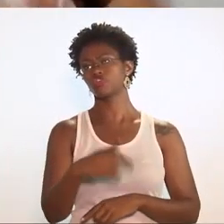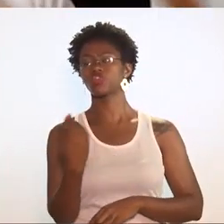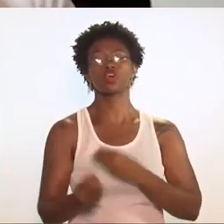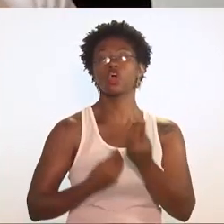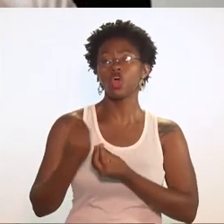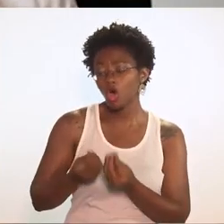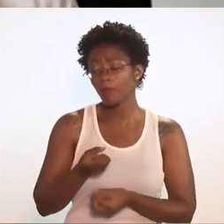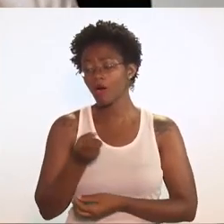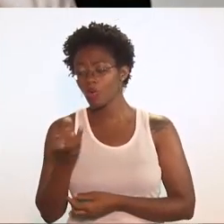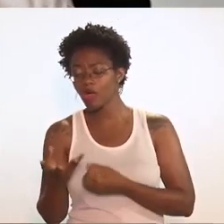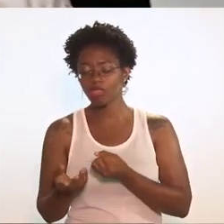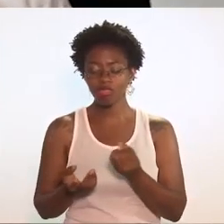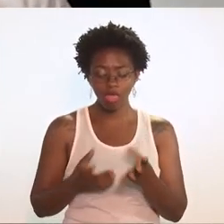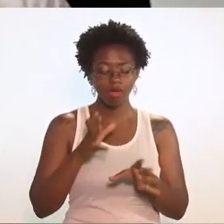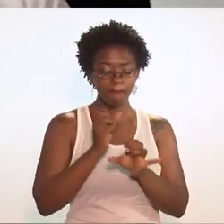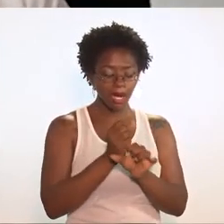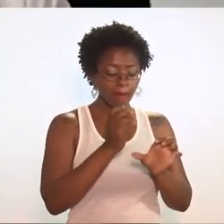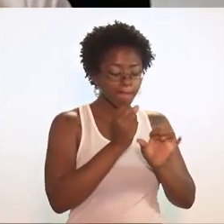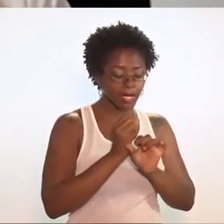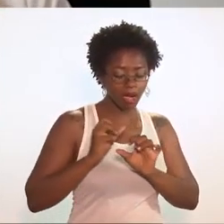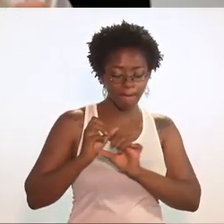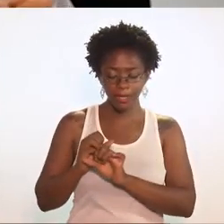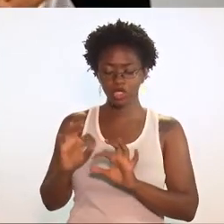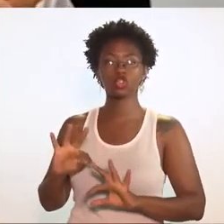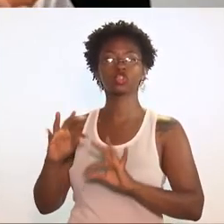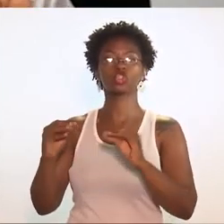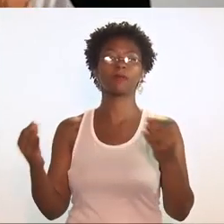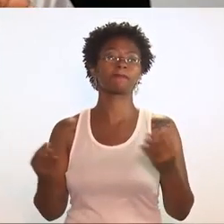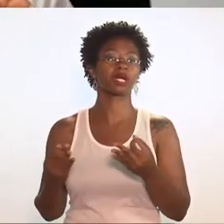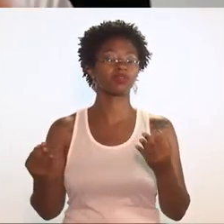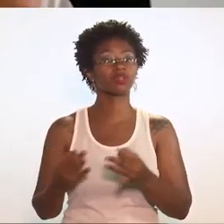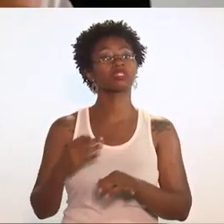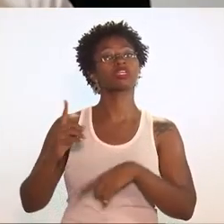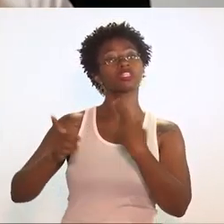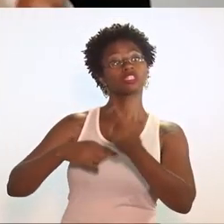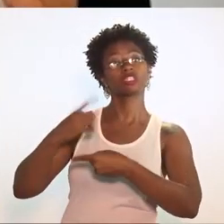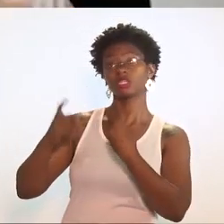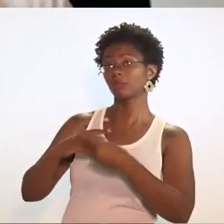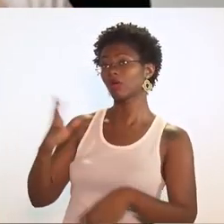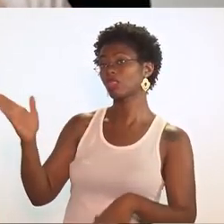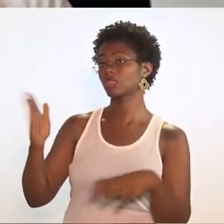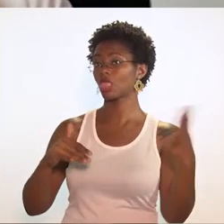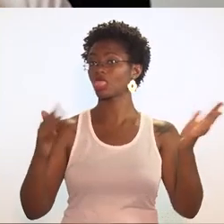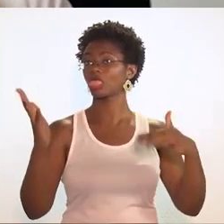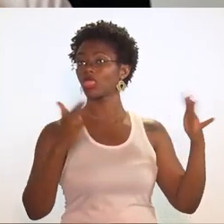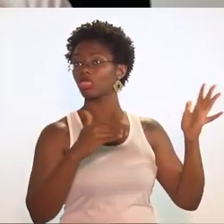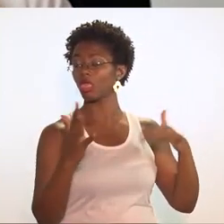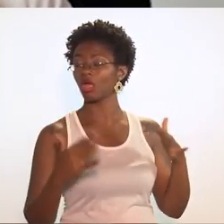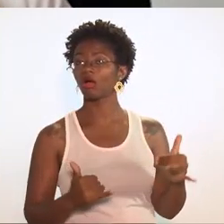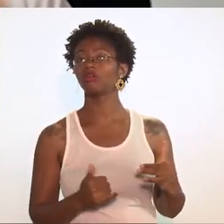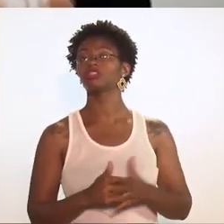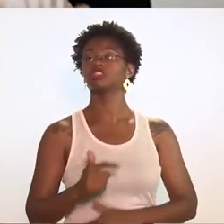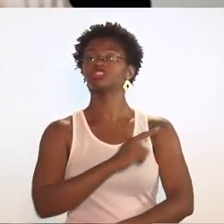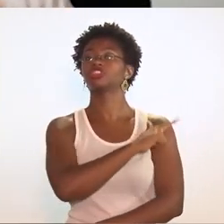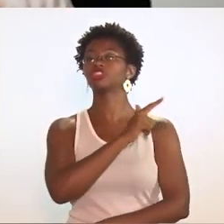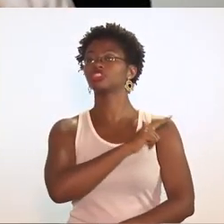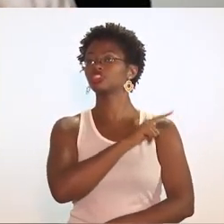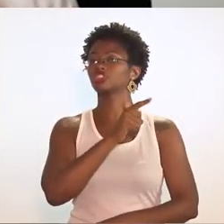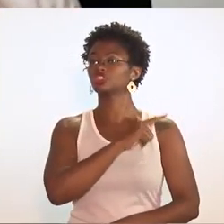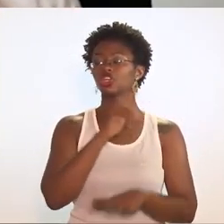tecnologias sociais, né, que traz essa mulher, que a empodera, que ensina essa